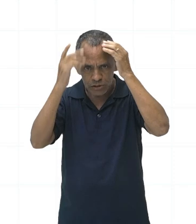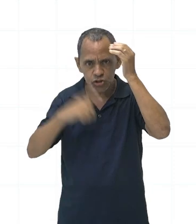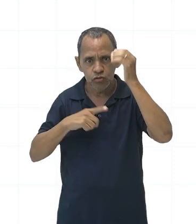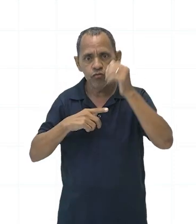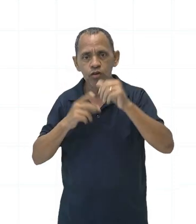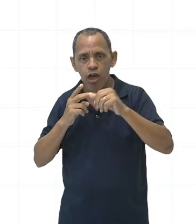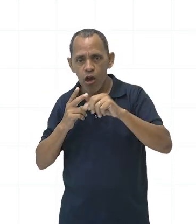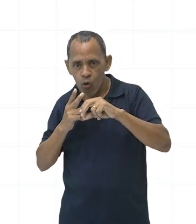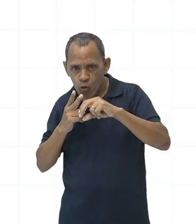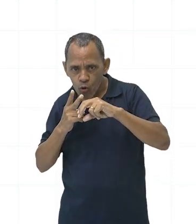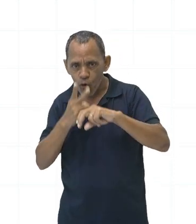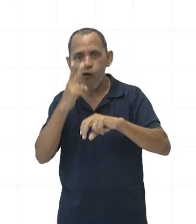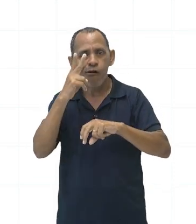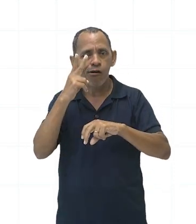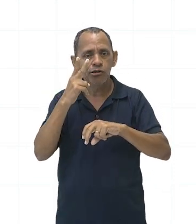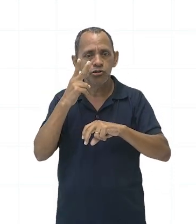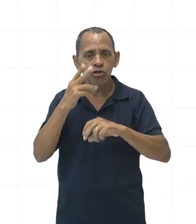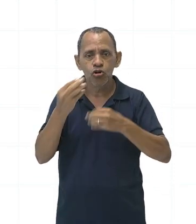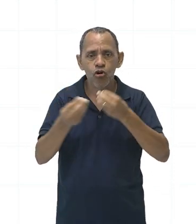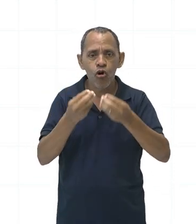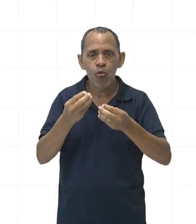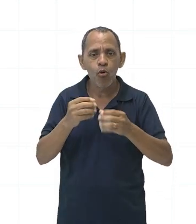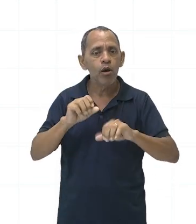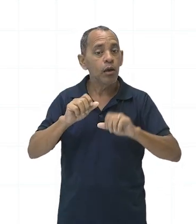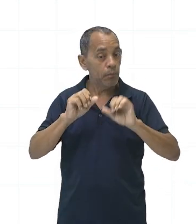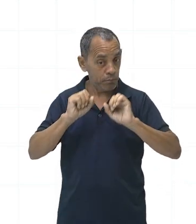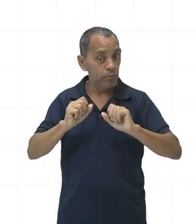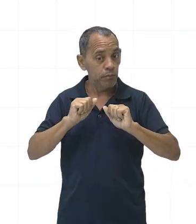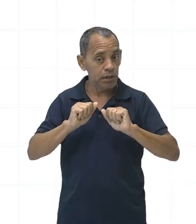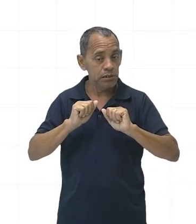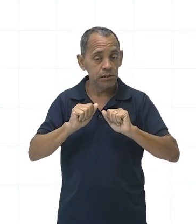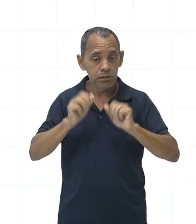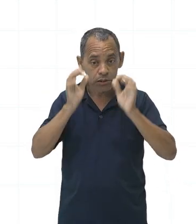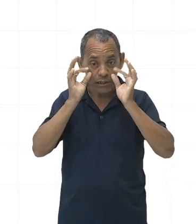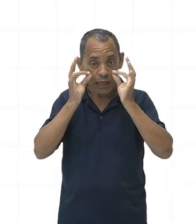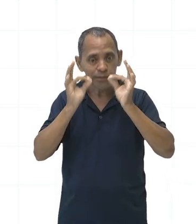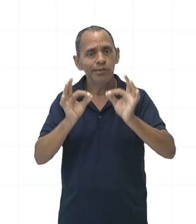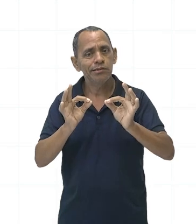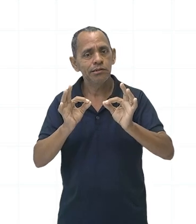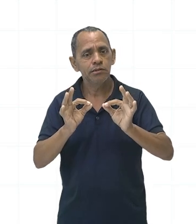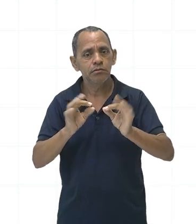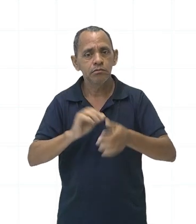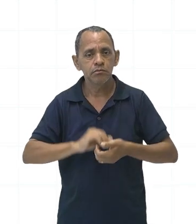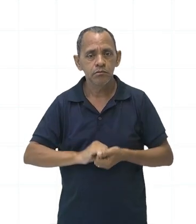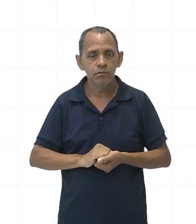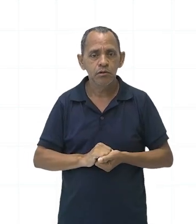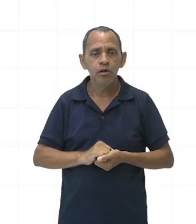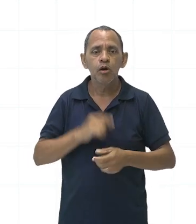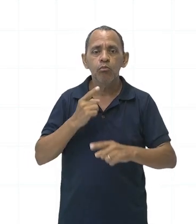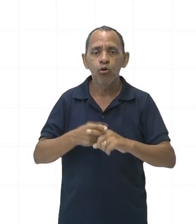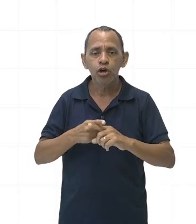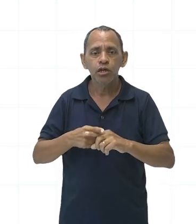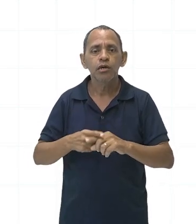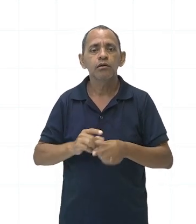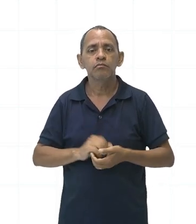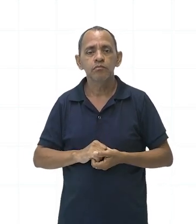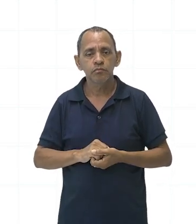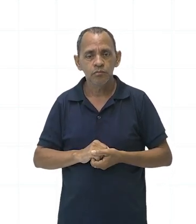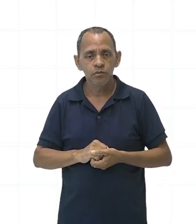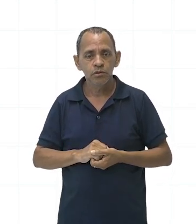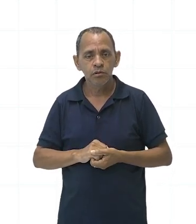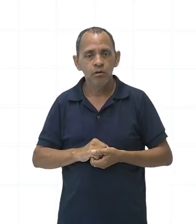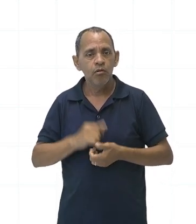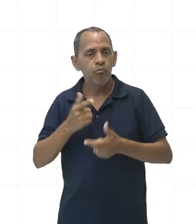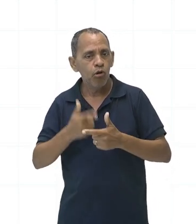aí um pouco mais de atenção, tá? Já que tendem a ser mais complicados. A nossa cabeça, a gente sabe que ela é